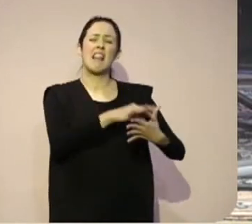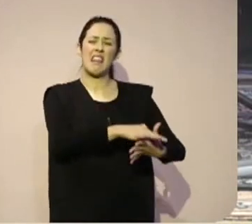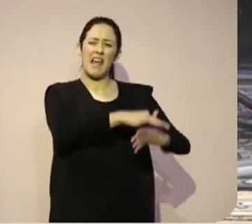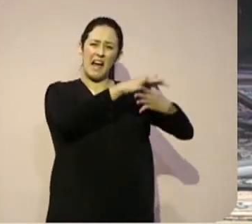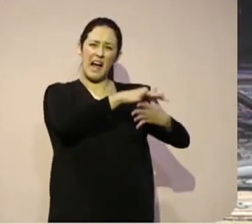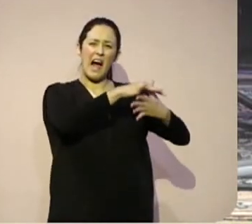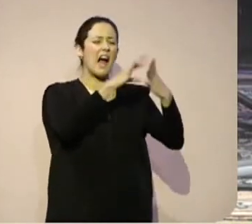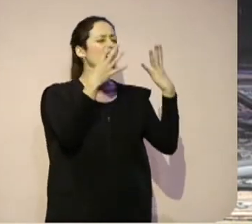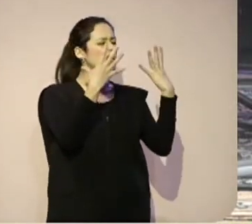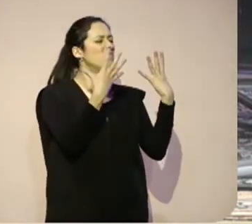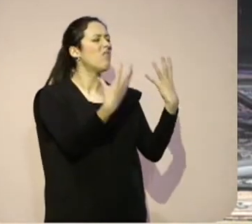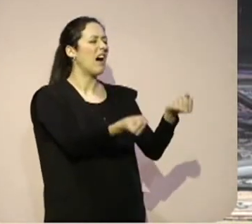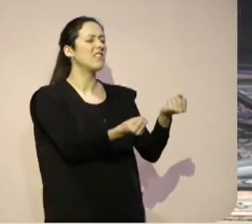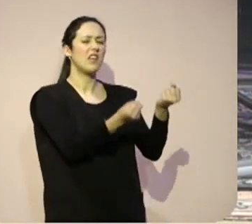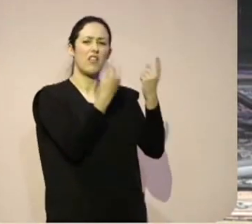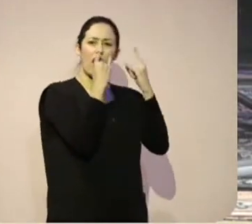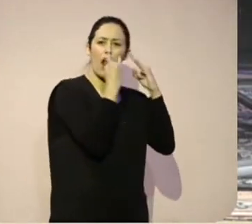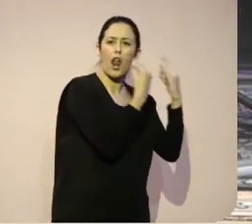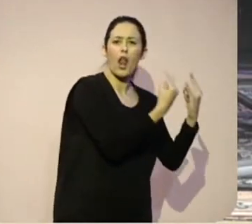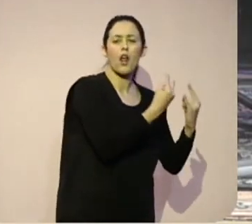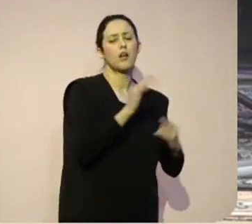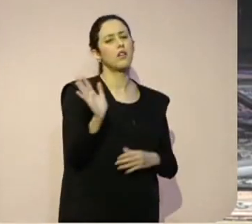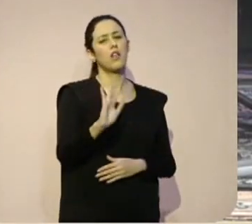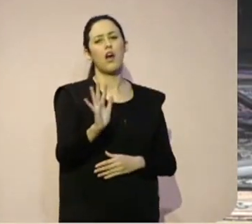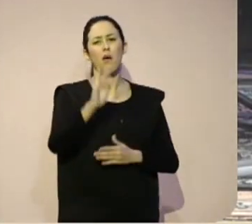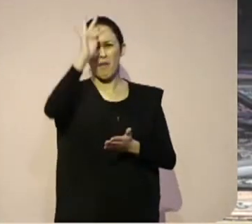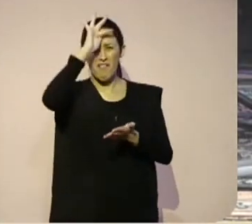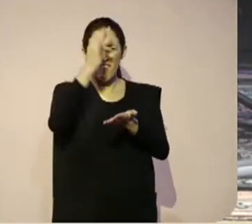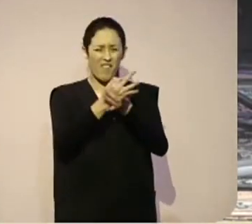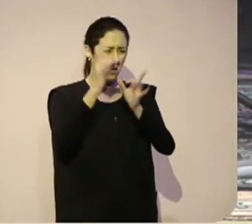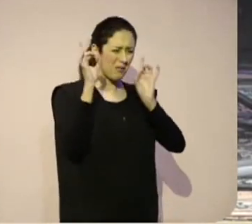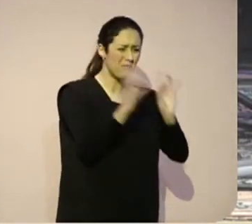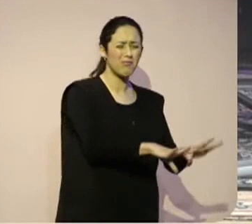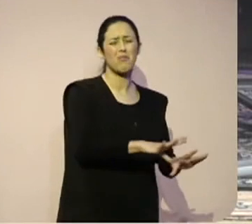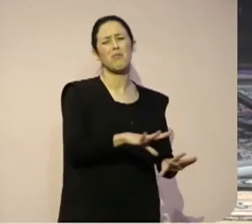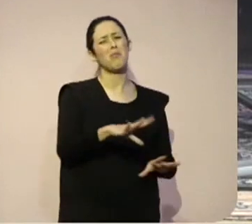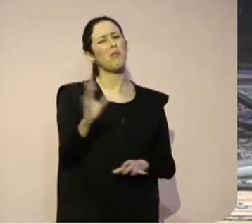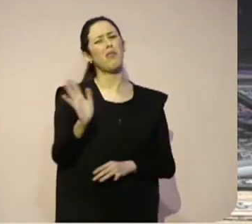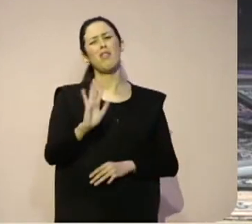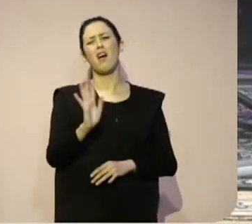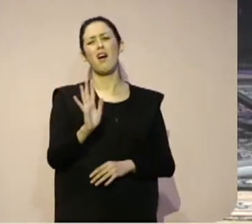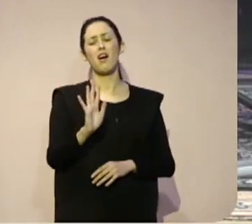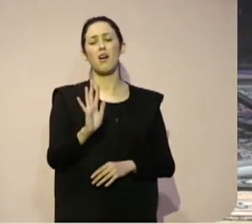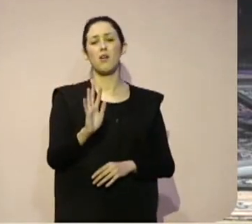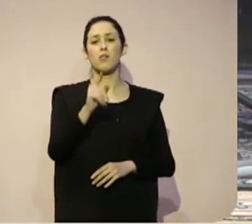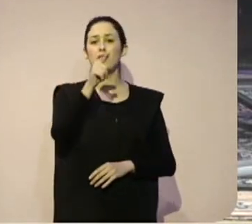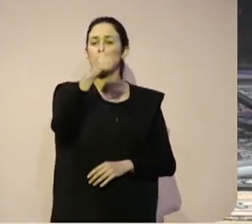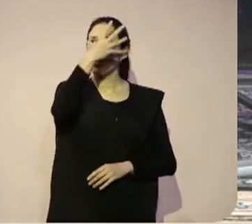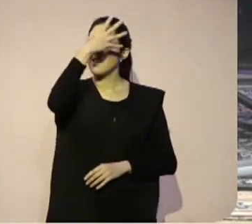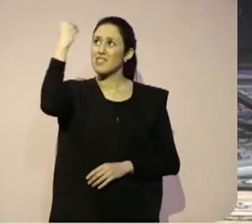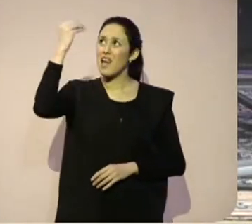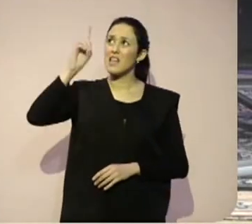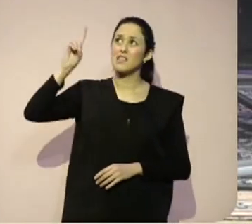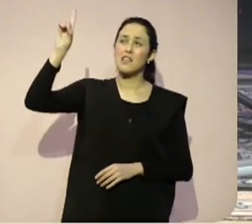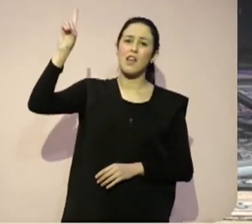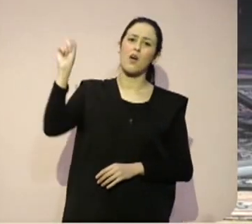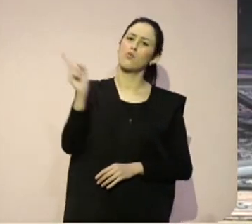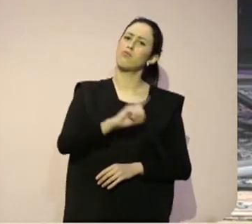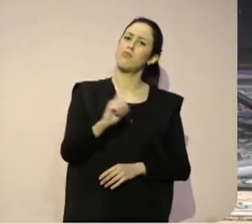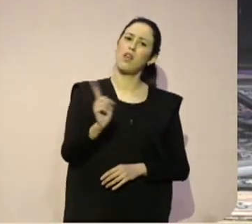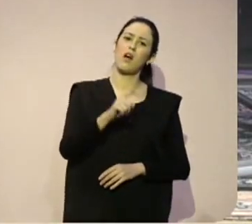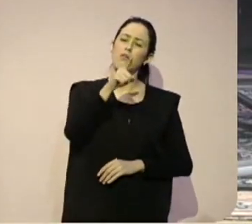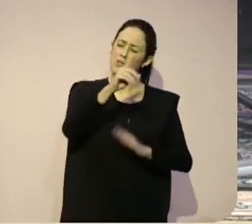Não podemos abandonar a fé, não podemos esquecer quem Deus é. Orar como nunca